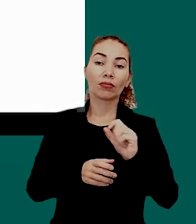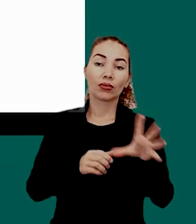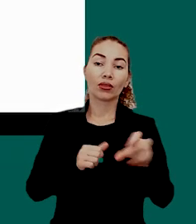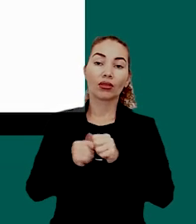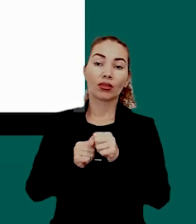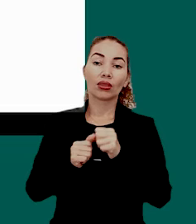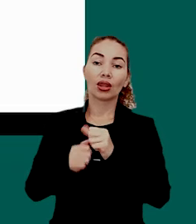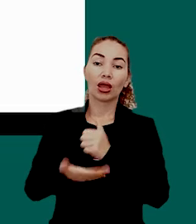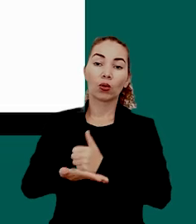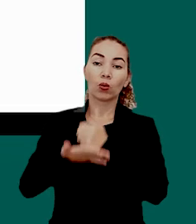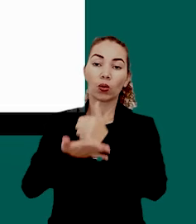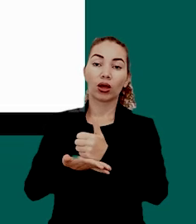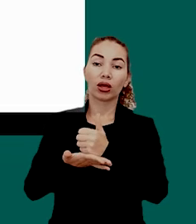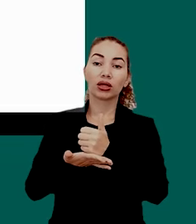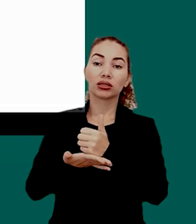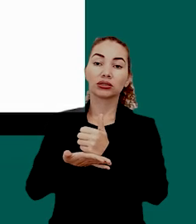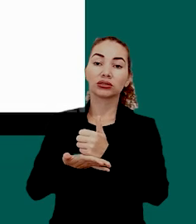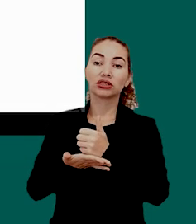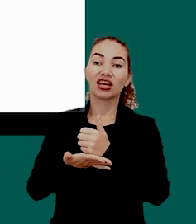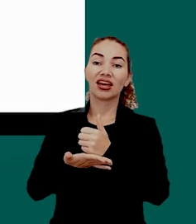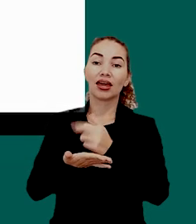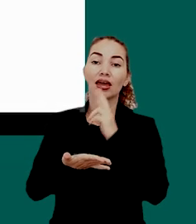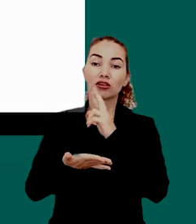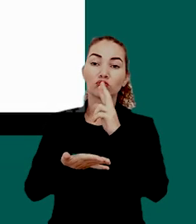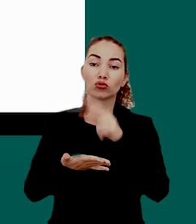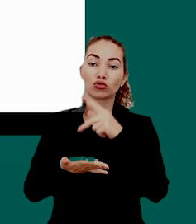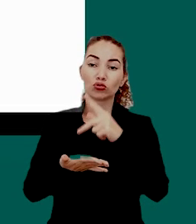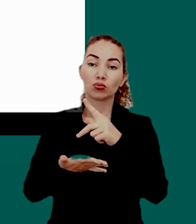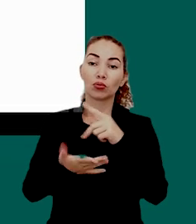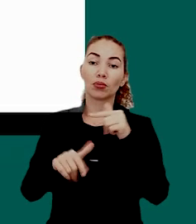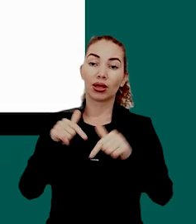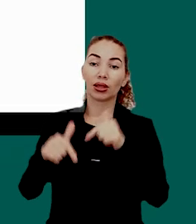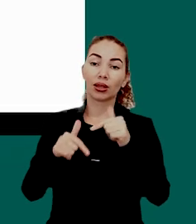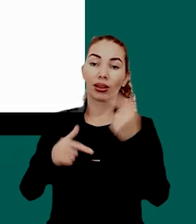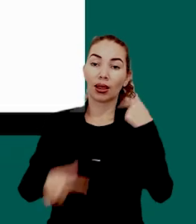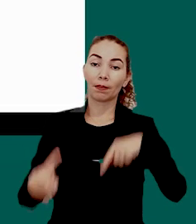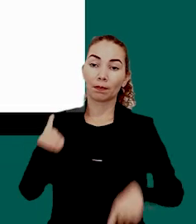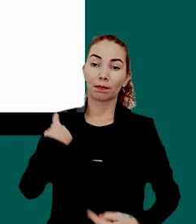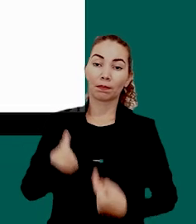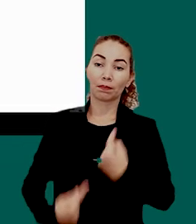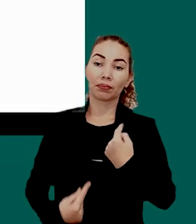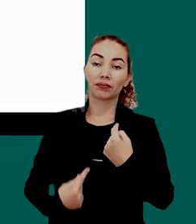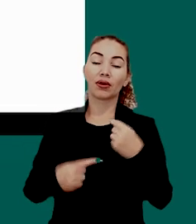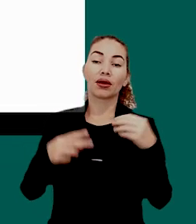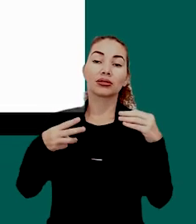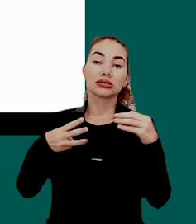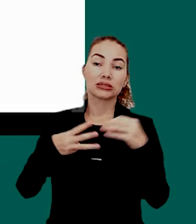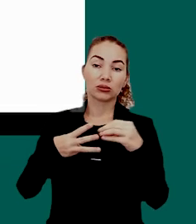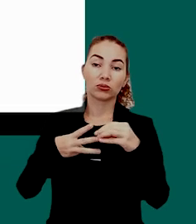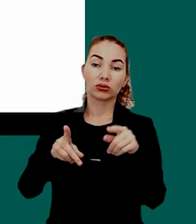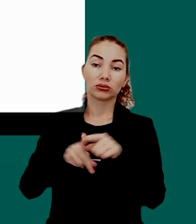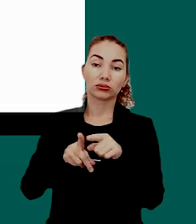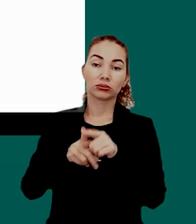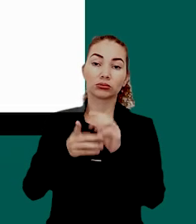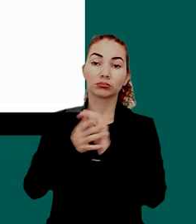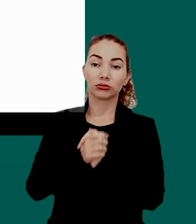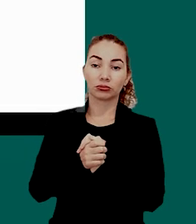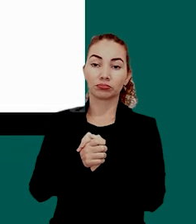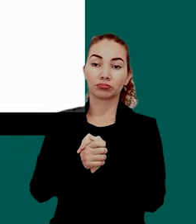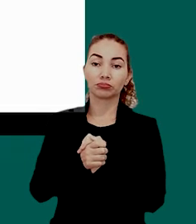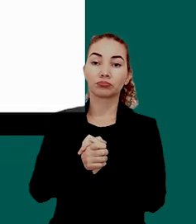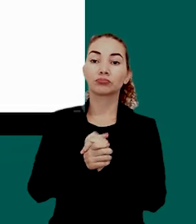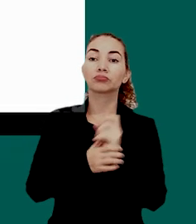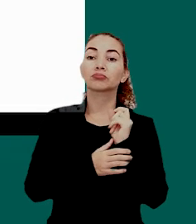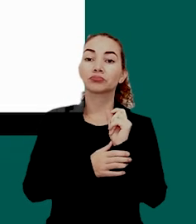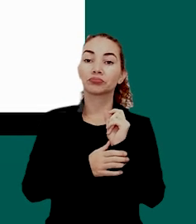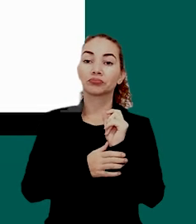carreador ajuda a estimular linfócitos do tipo T. Então, de novo, essa ideia de trabalhar em imunidade humoral e celular. São 2 doses com refrigeração comum e previsão